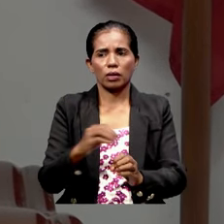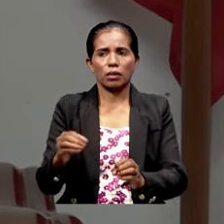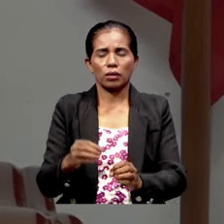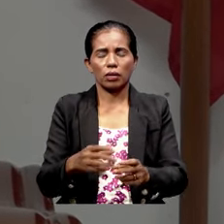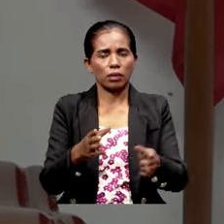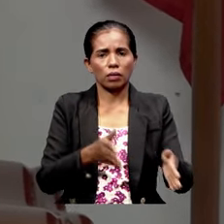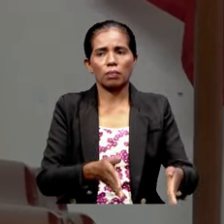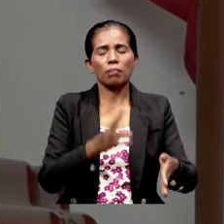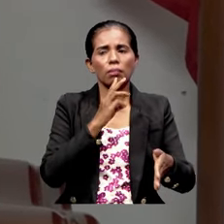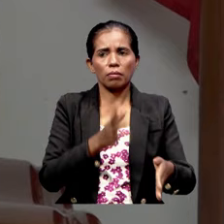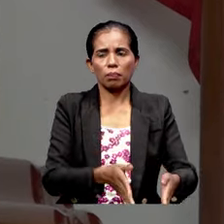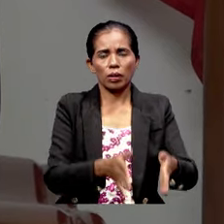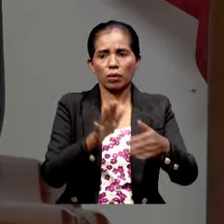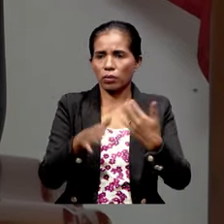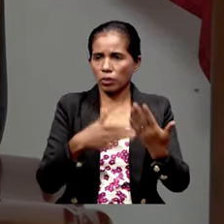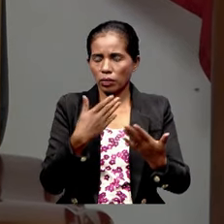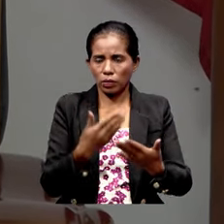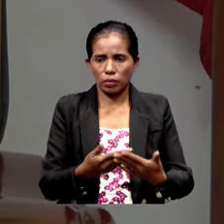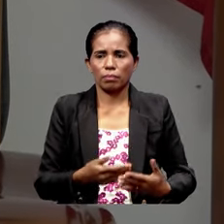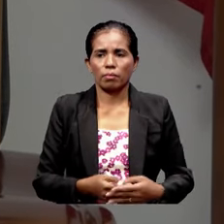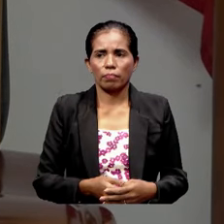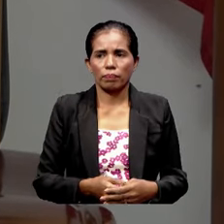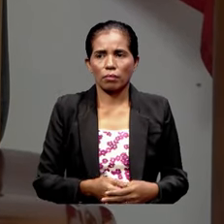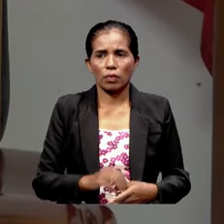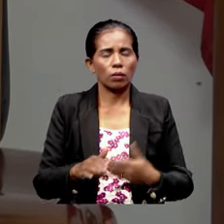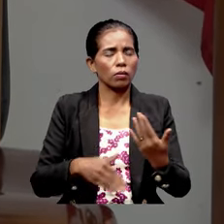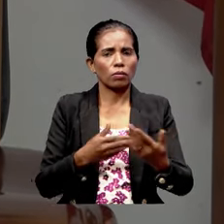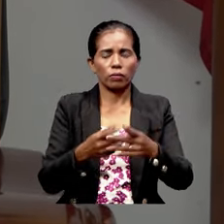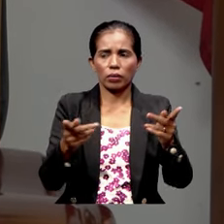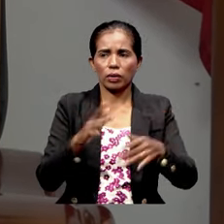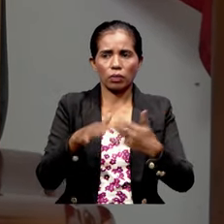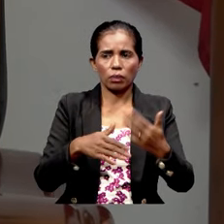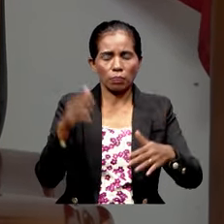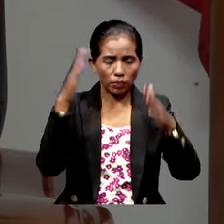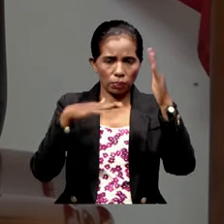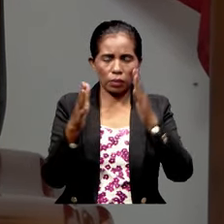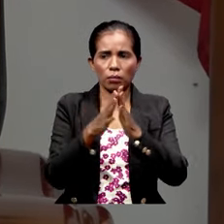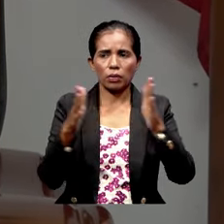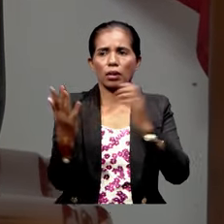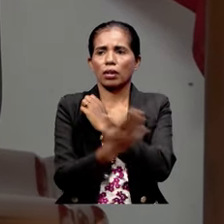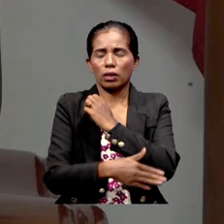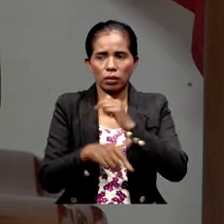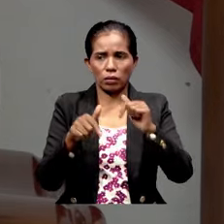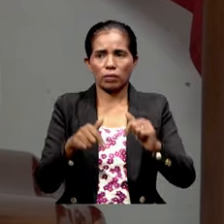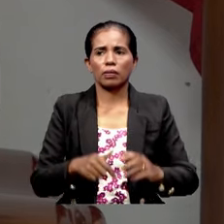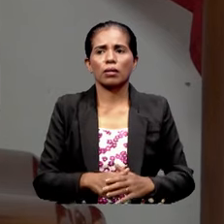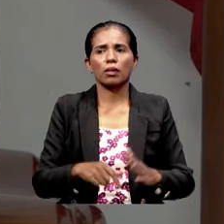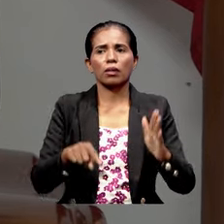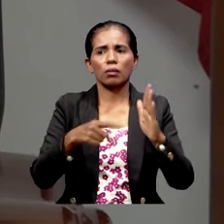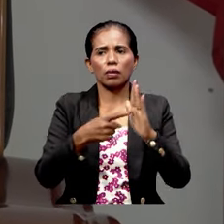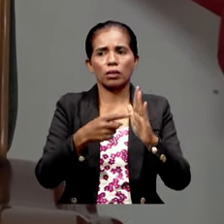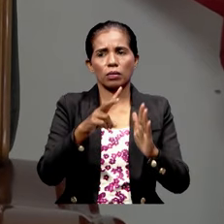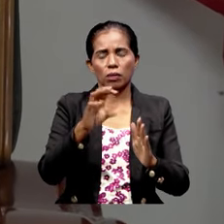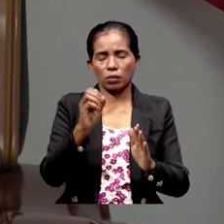irrigação de lá e a quase que área do tudo tem problema por outro que nem país da nem começa que de